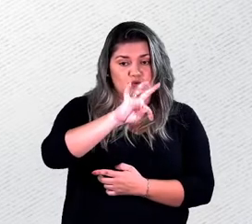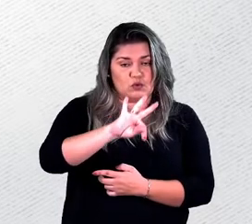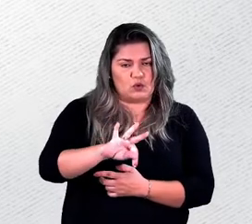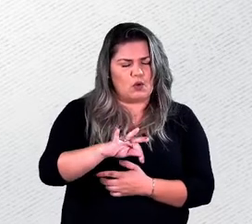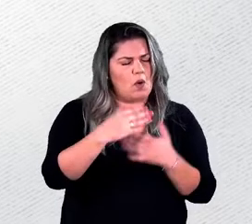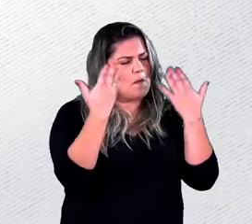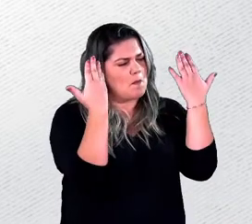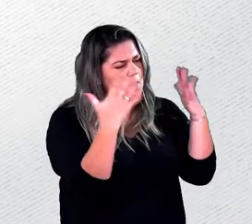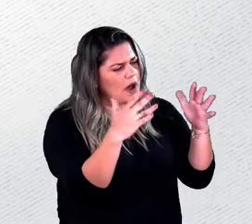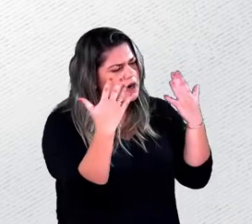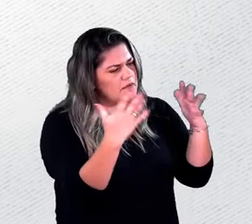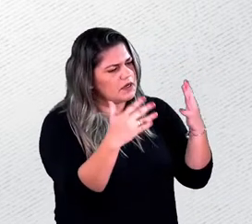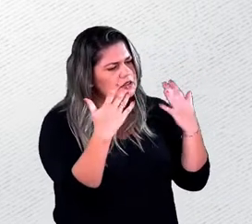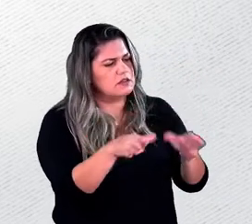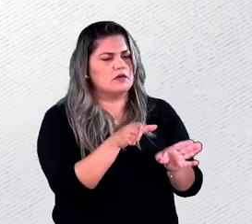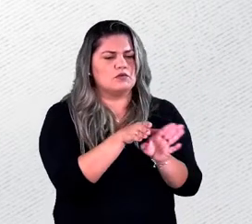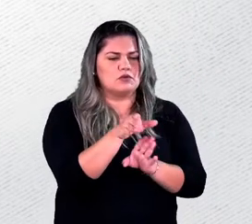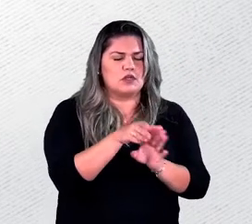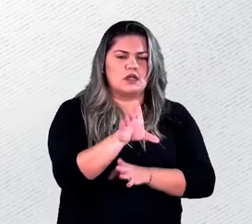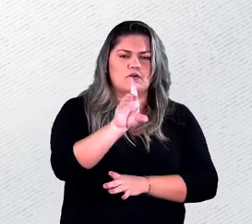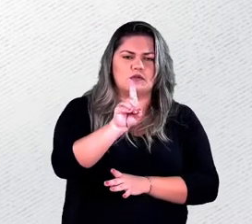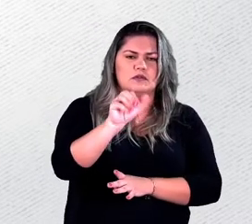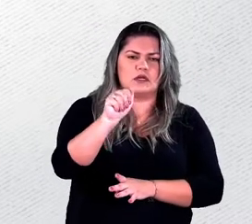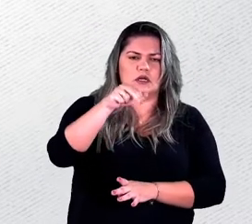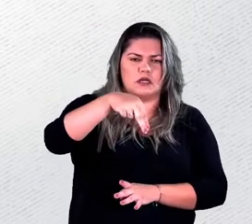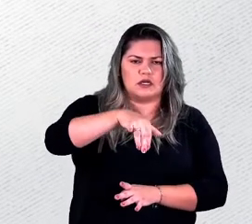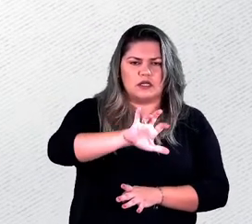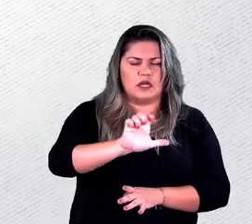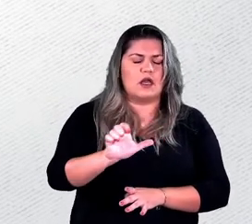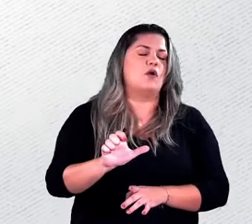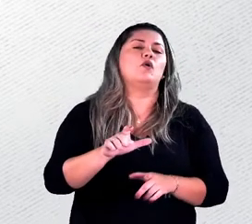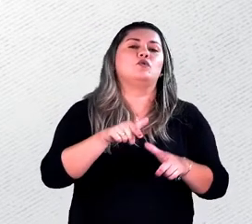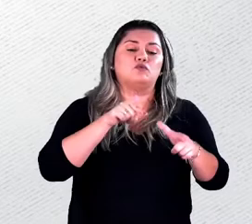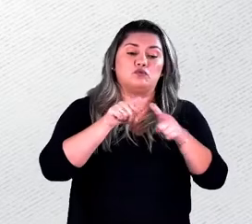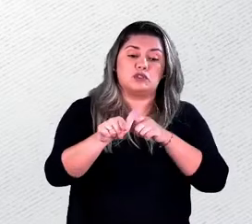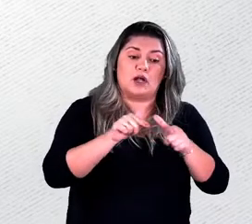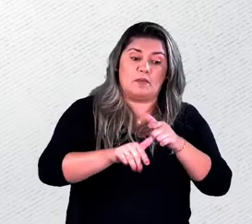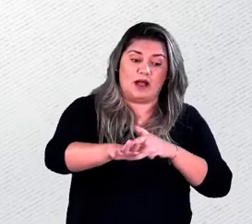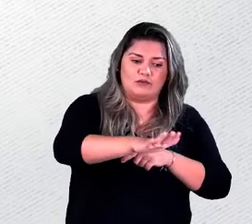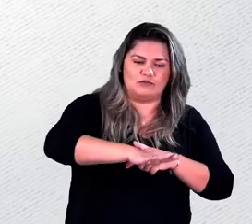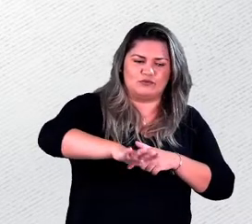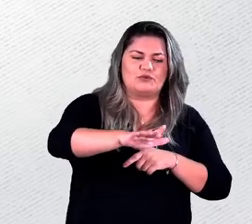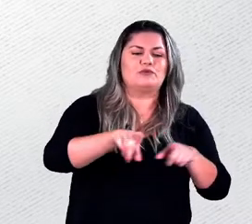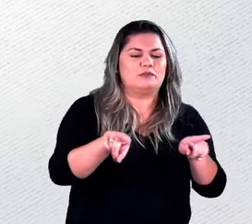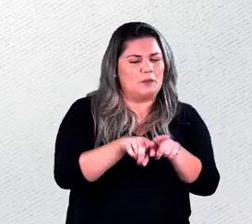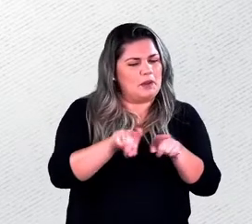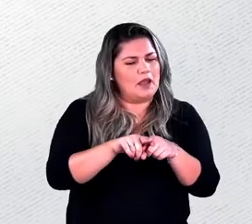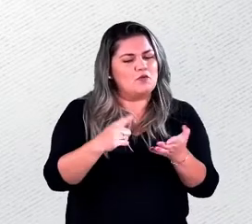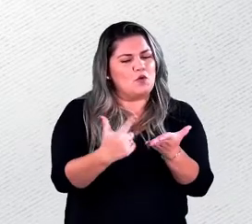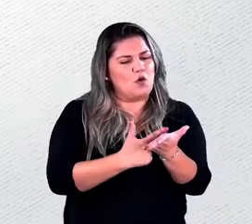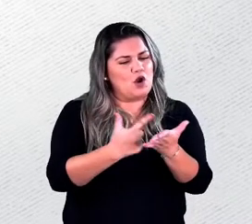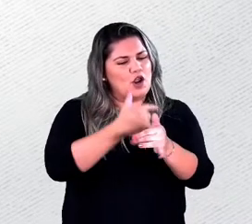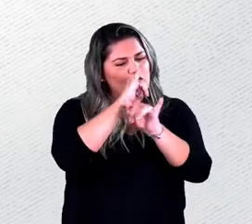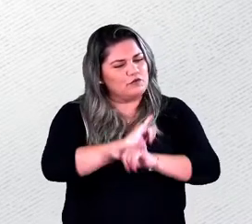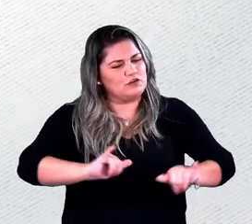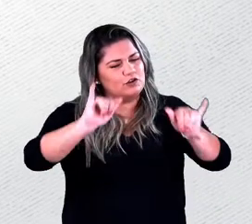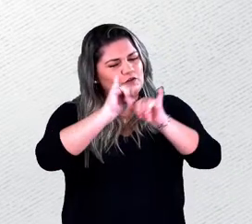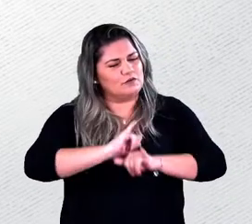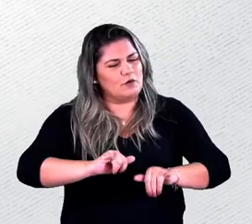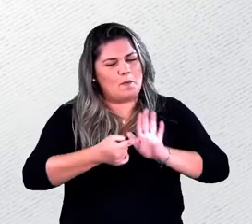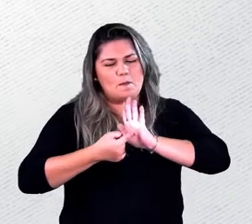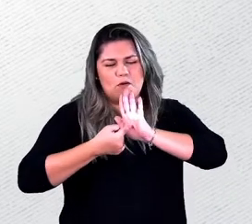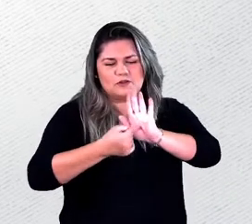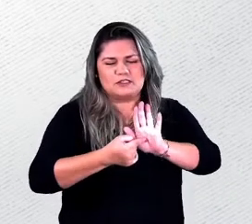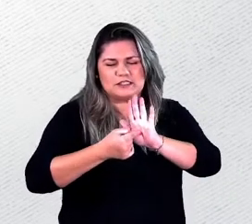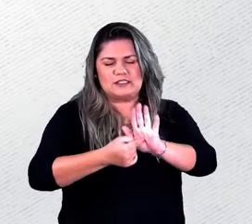parabenizando Conselheiro Daniel pela condução dos trabalhos nessa Seara bacon pelo livro lançado mostrando a dedicação